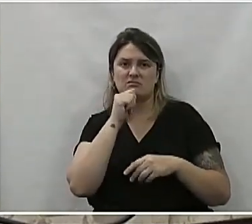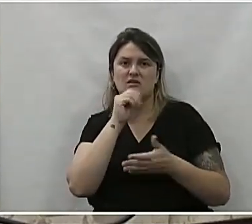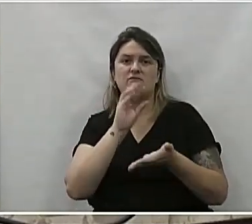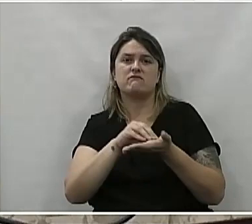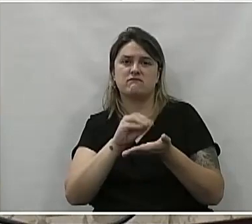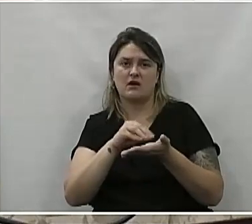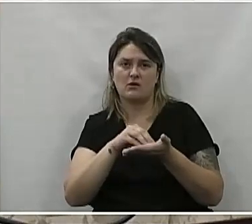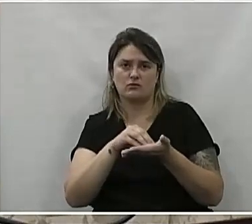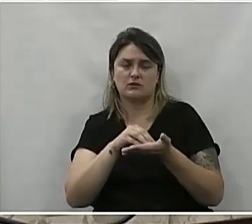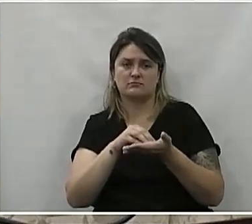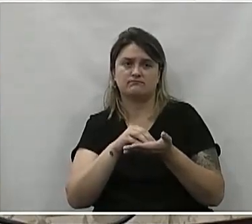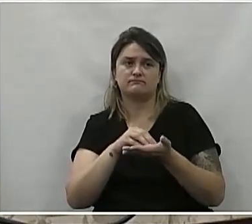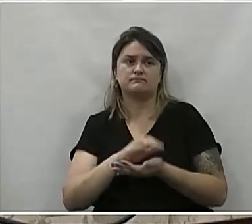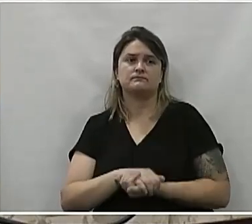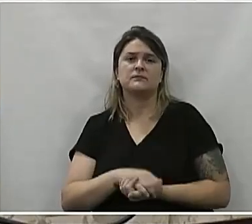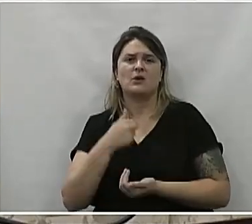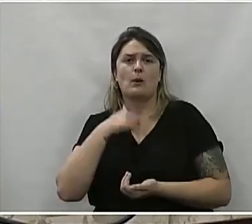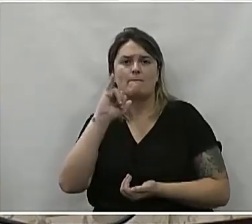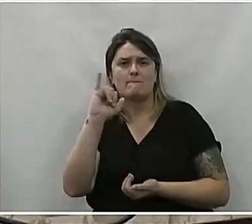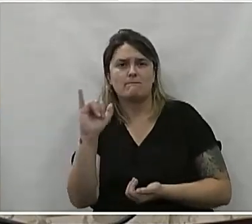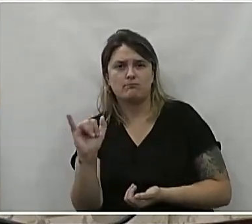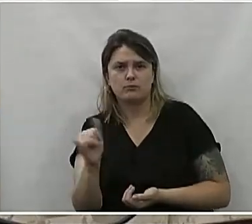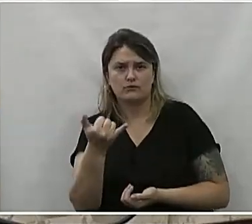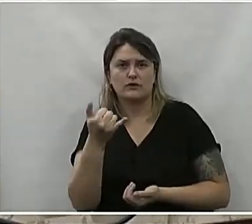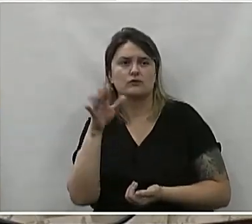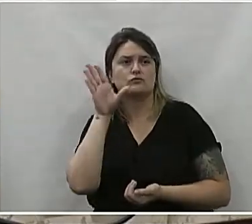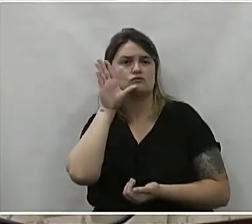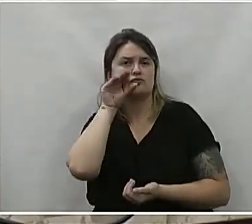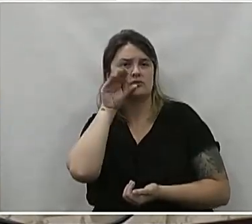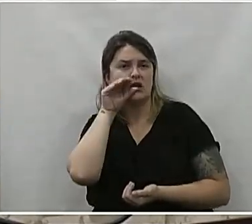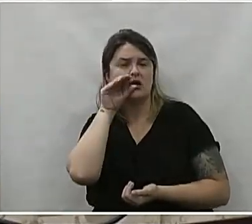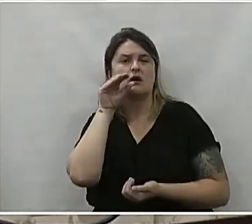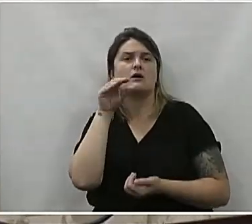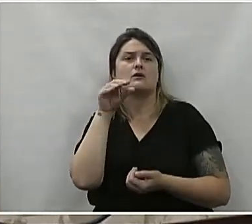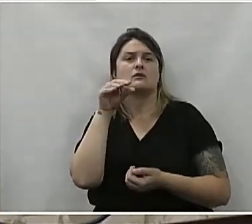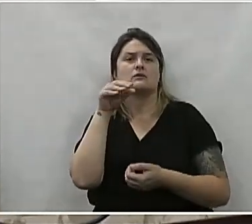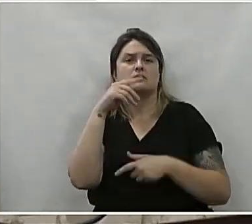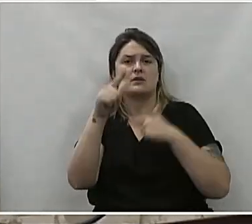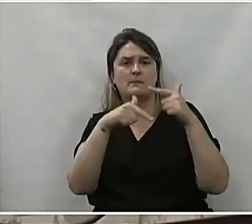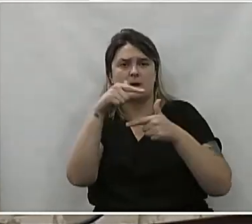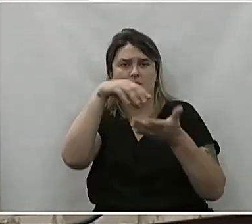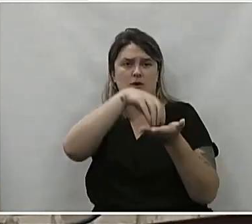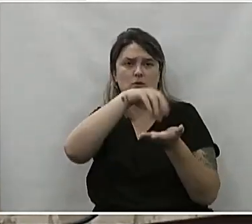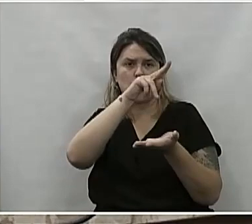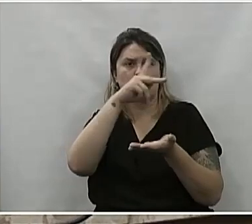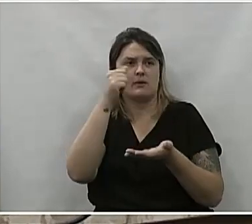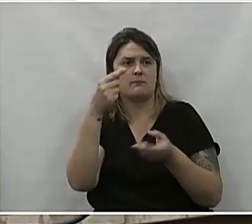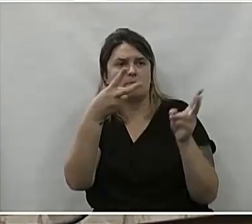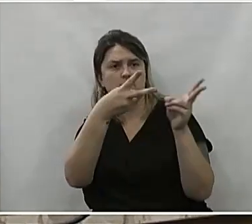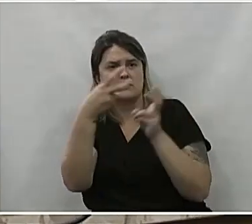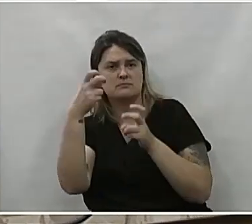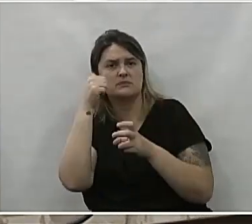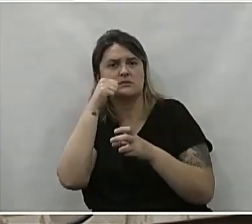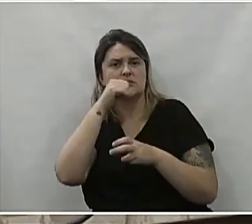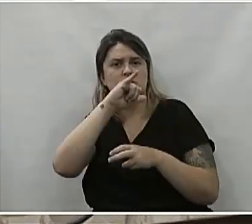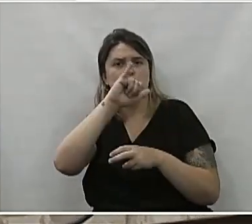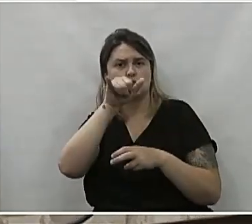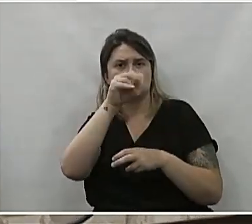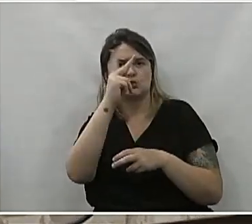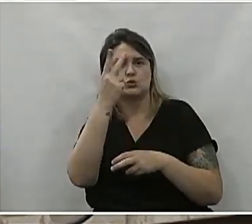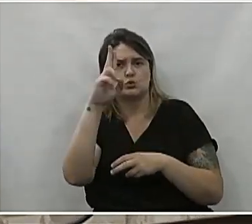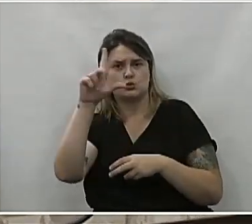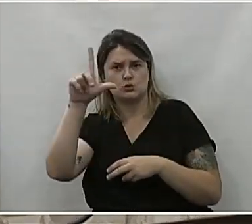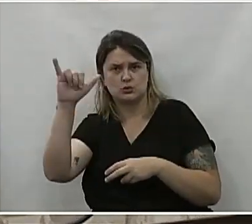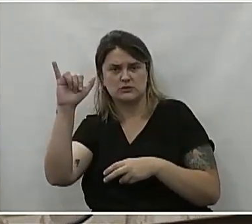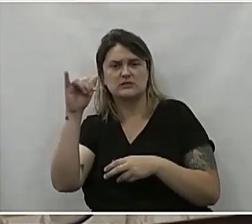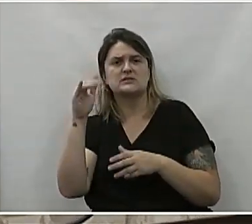ser E aqui Aproveito que está Funcionários E funcionárias Da UPA Estou vendo a Júlia Aqui também E eu